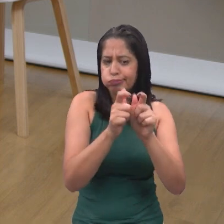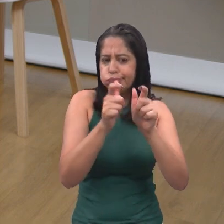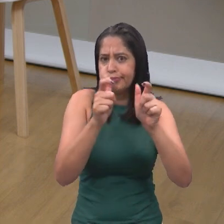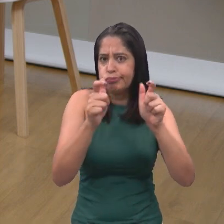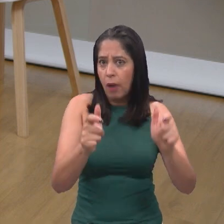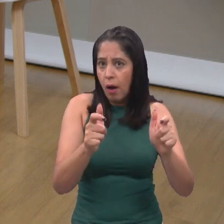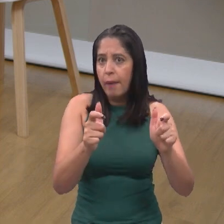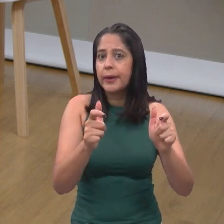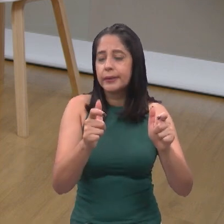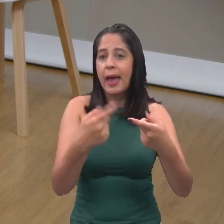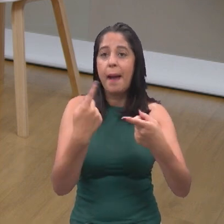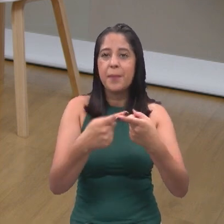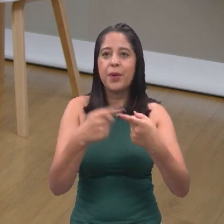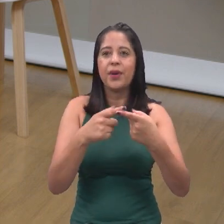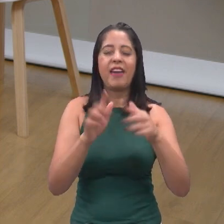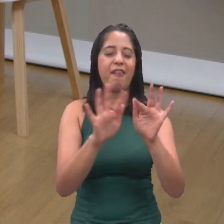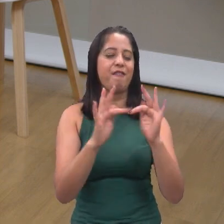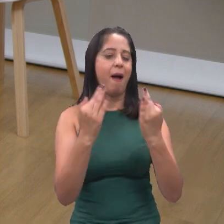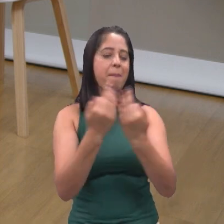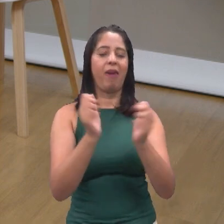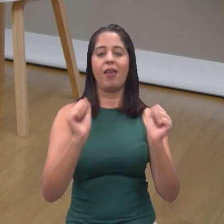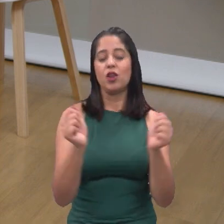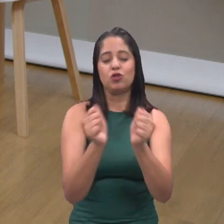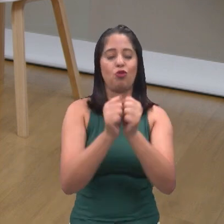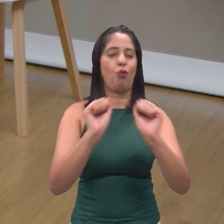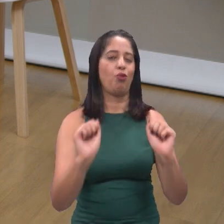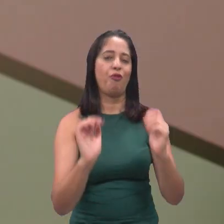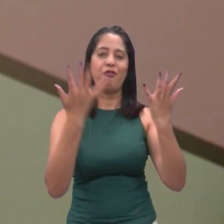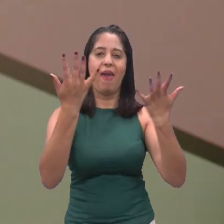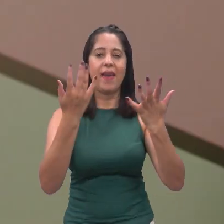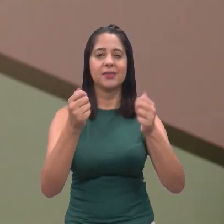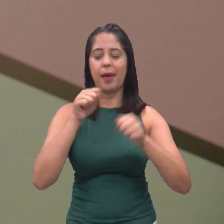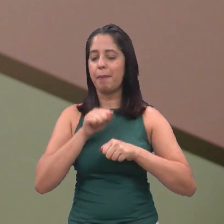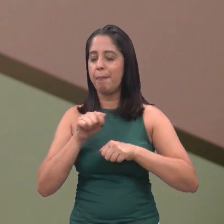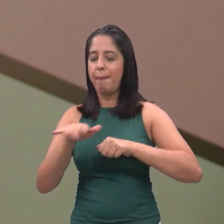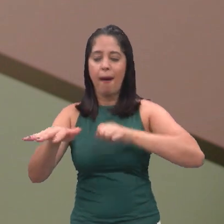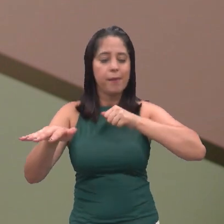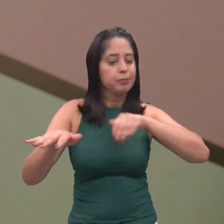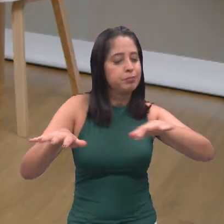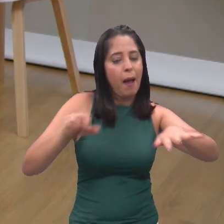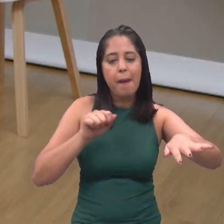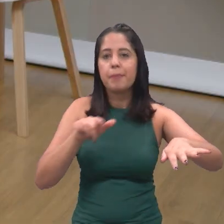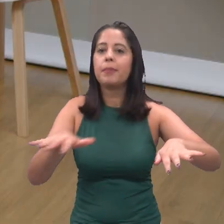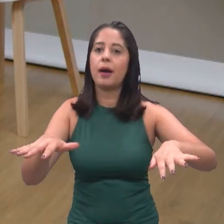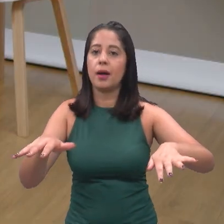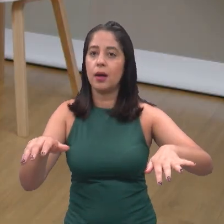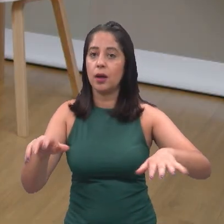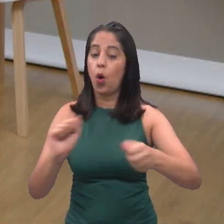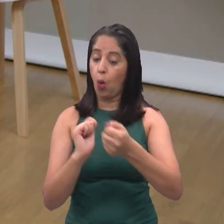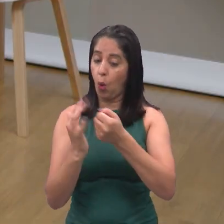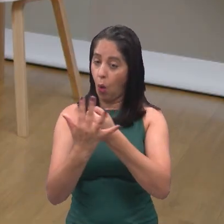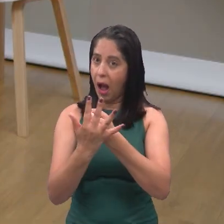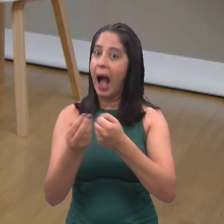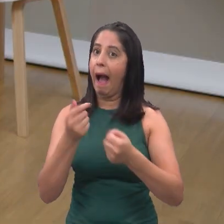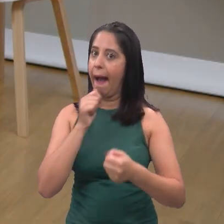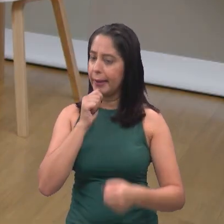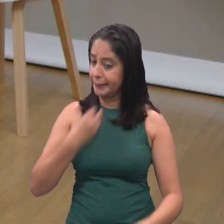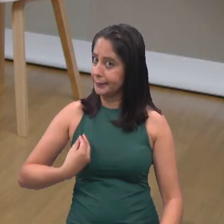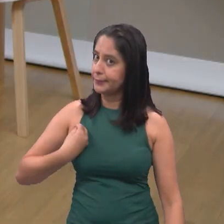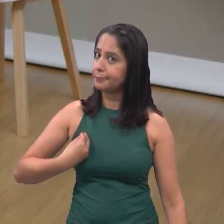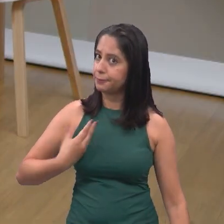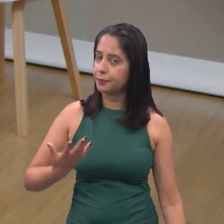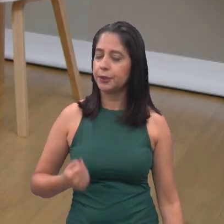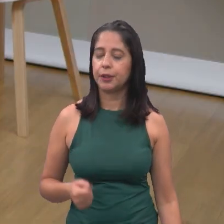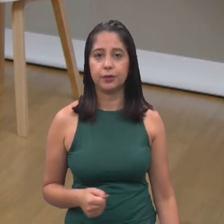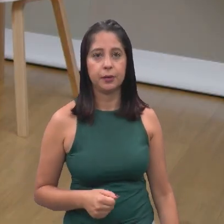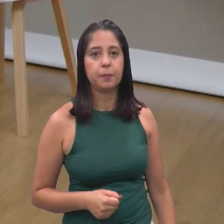se encontraram mais. Então, acontece essa transmissão, o Covid ainda está por aí. Entendi, os cuidados precisam. E em relação